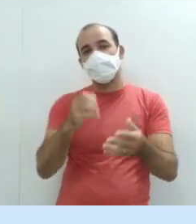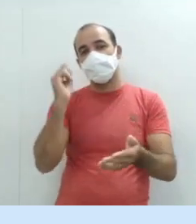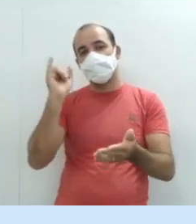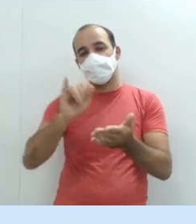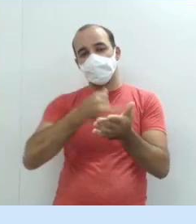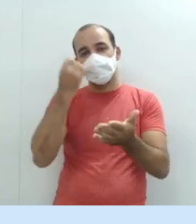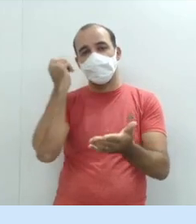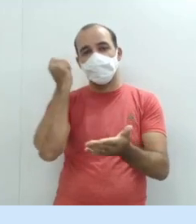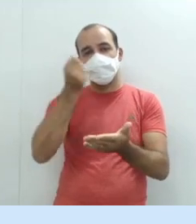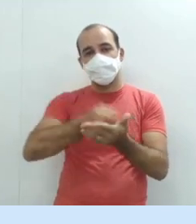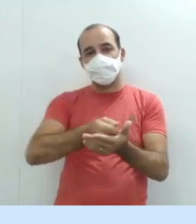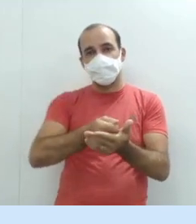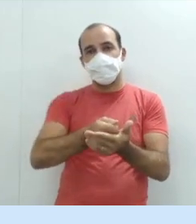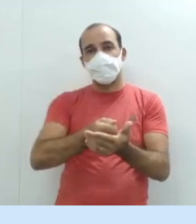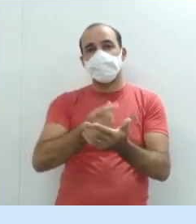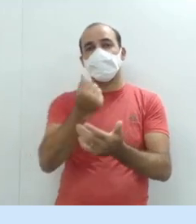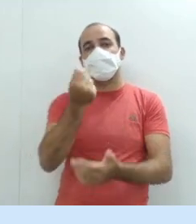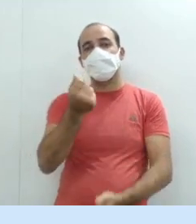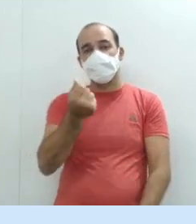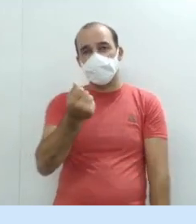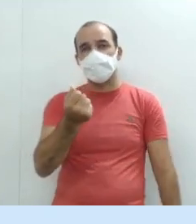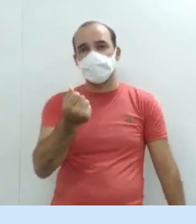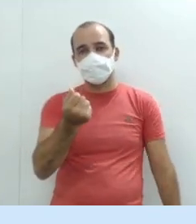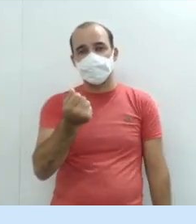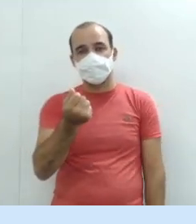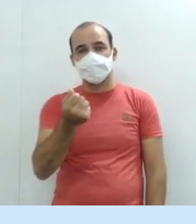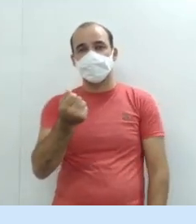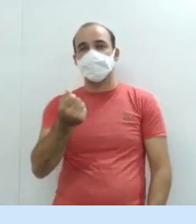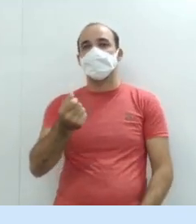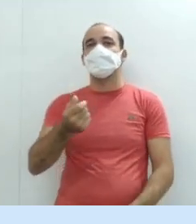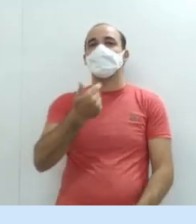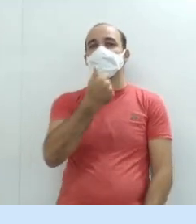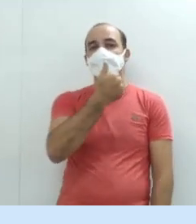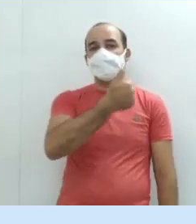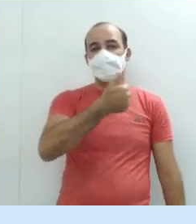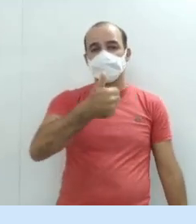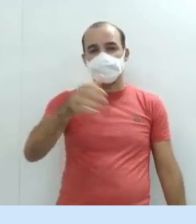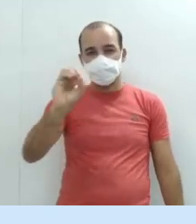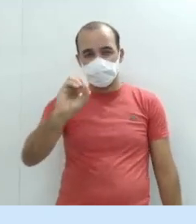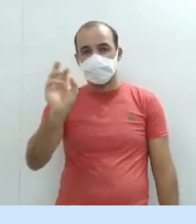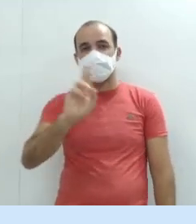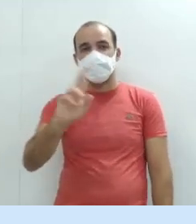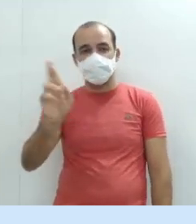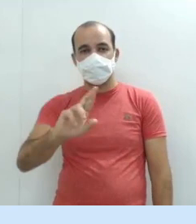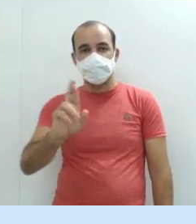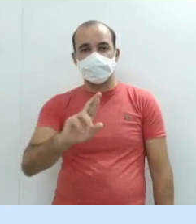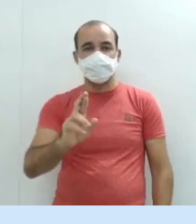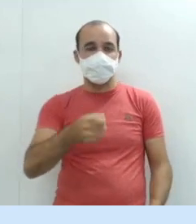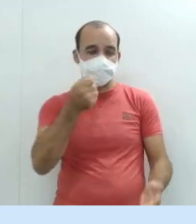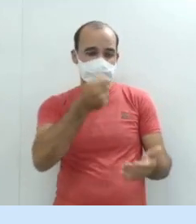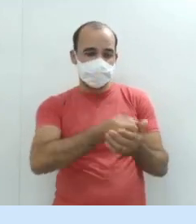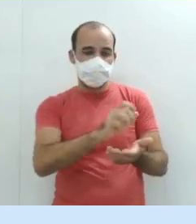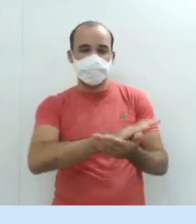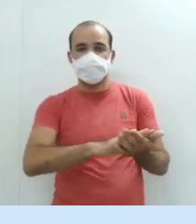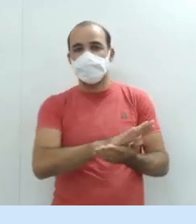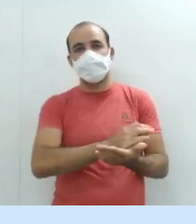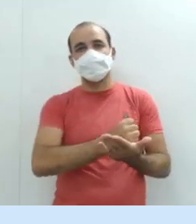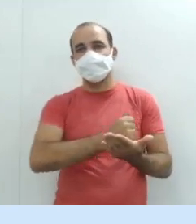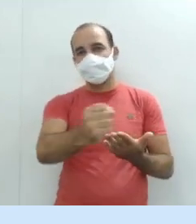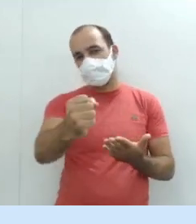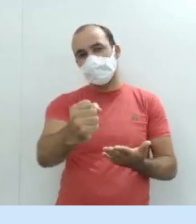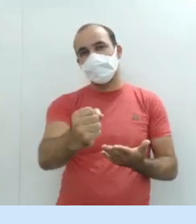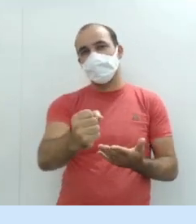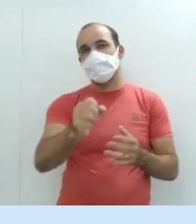que você também pode ter, aonde você vai fazer sua inscrição, as datas das provas. Você pode entrar lá